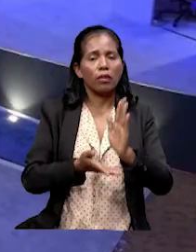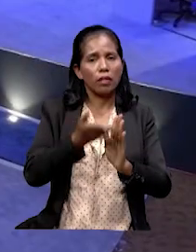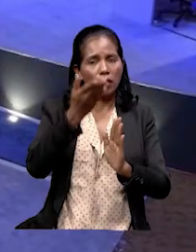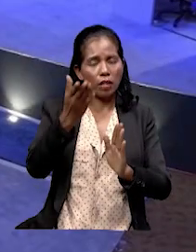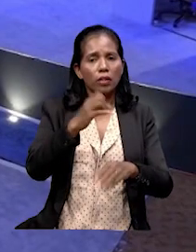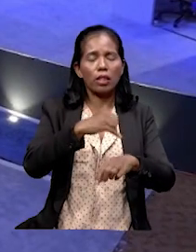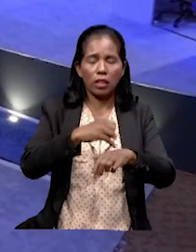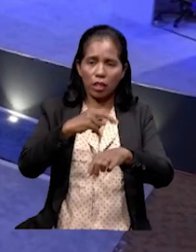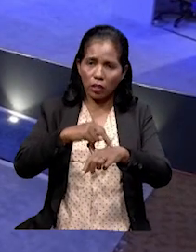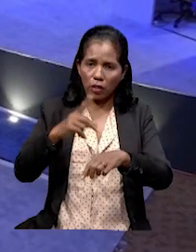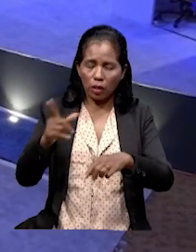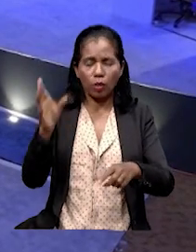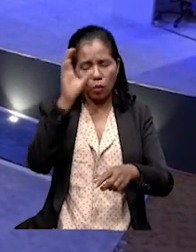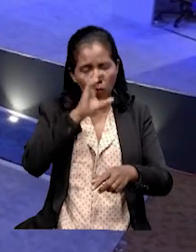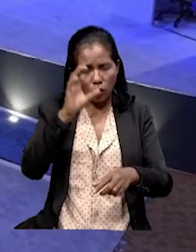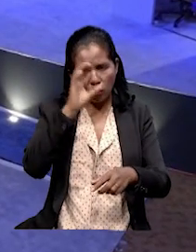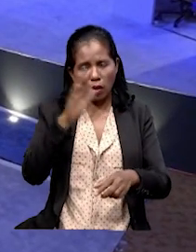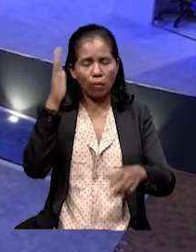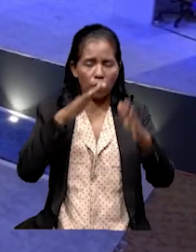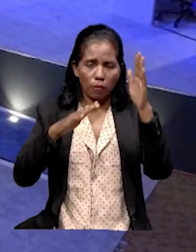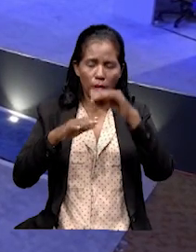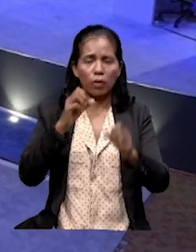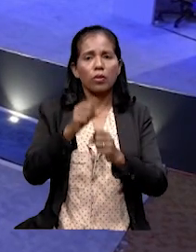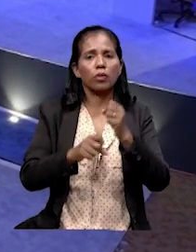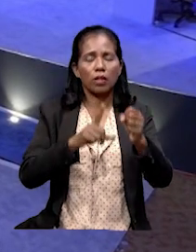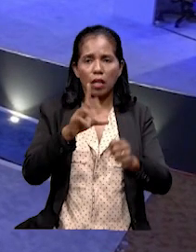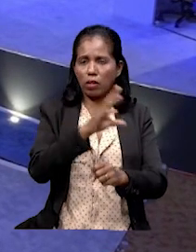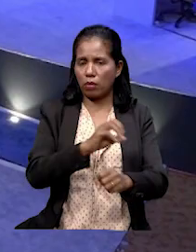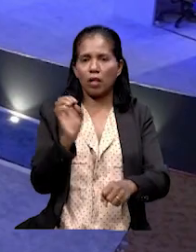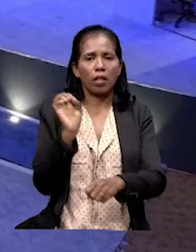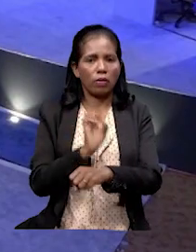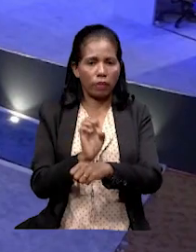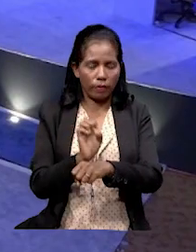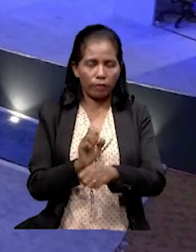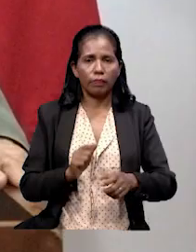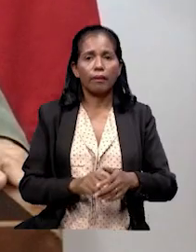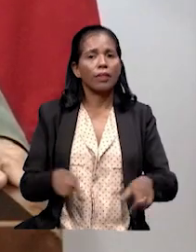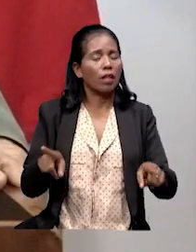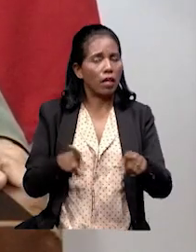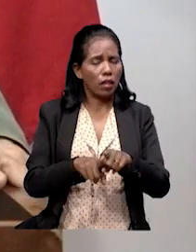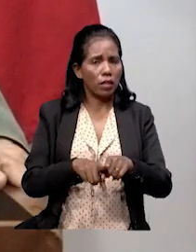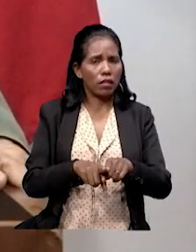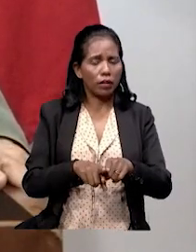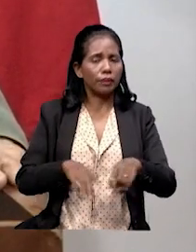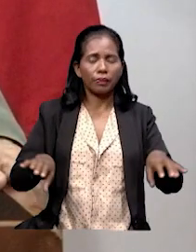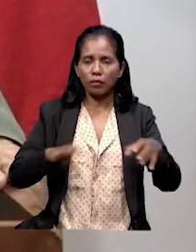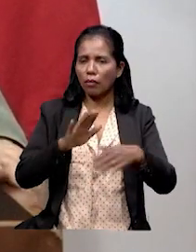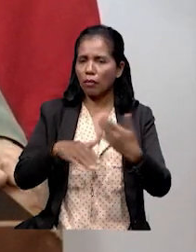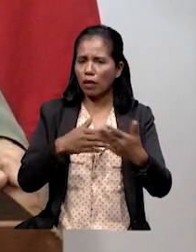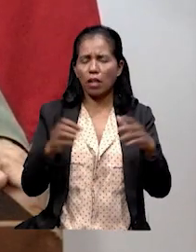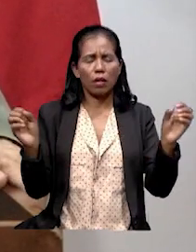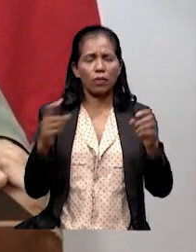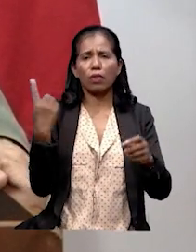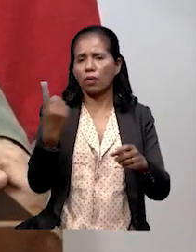internacional, onde busca solução para problema social na economia. Nessa conferência toda, lá hoje é a colia e